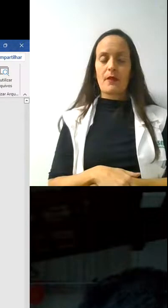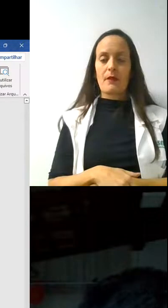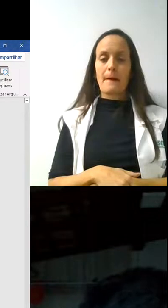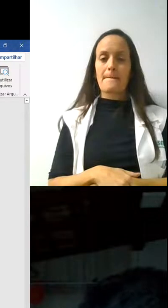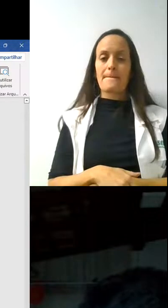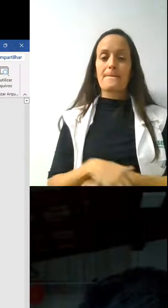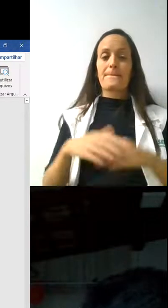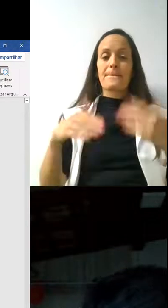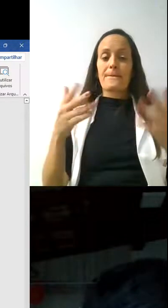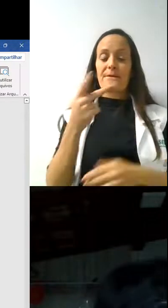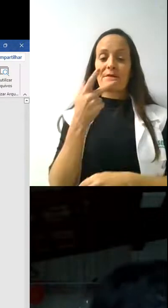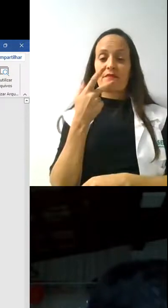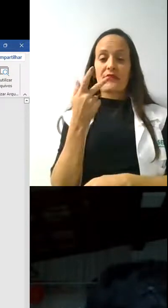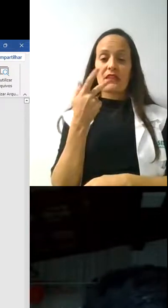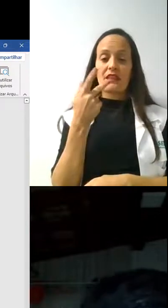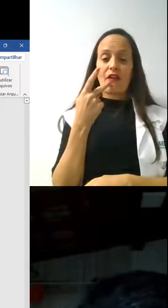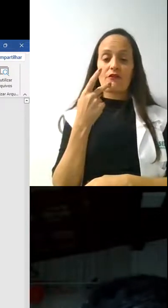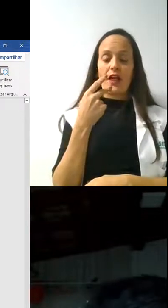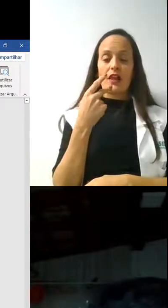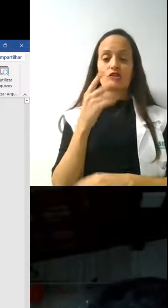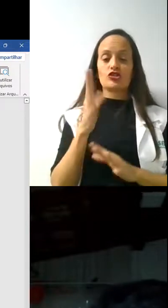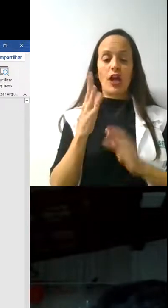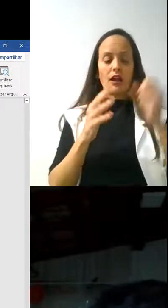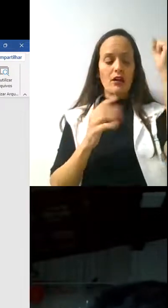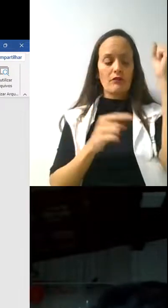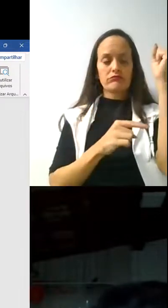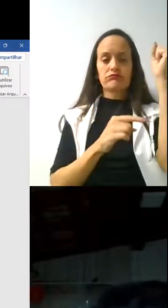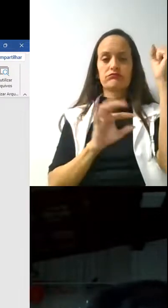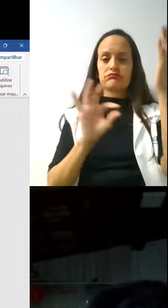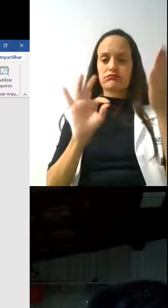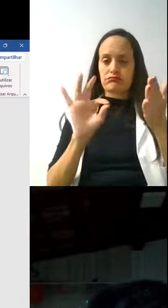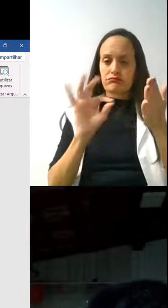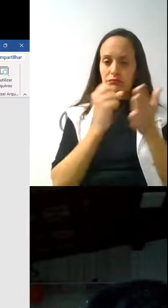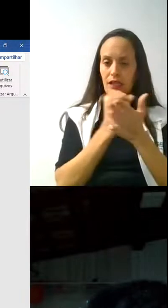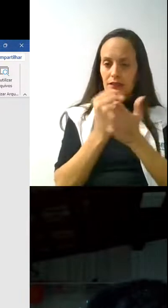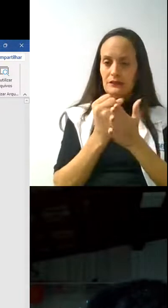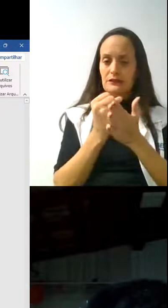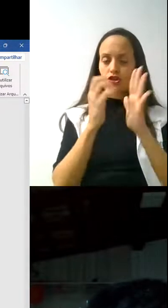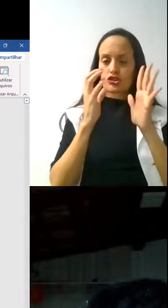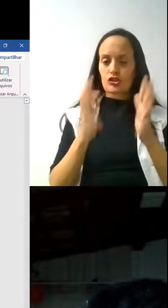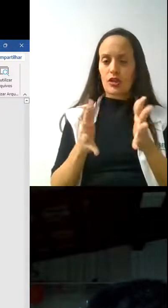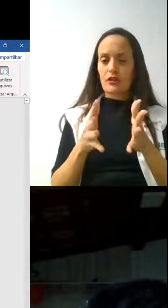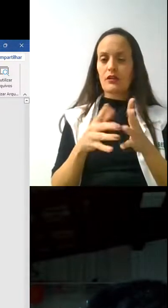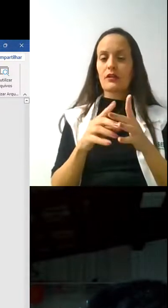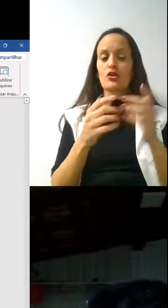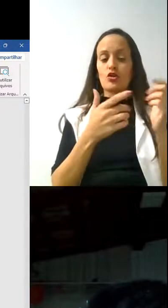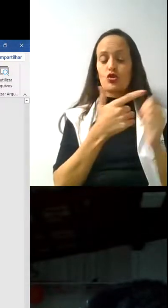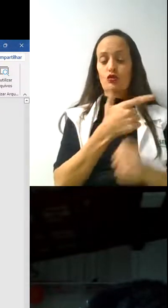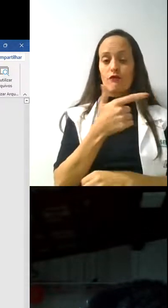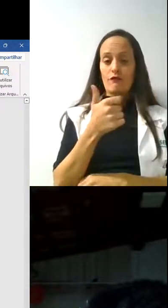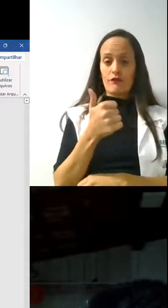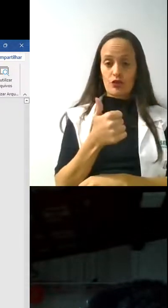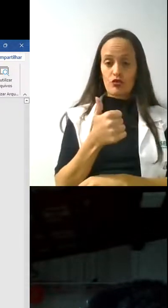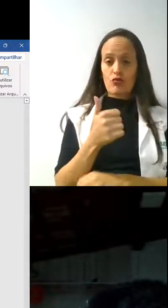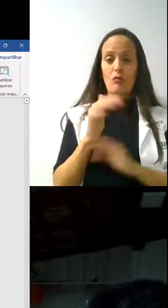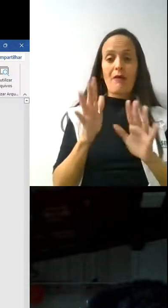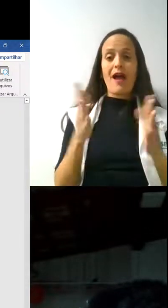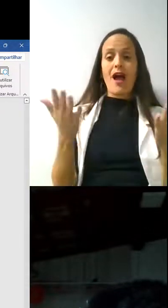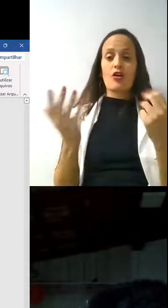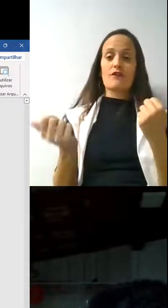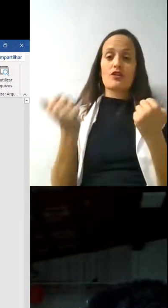Então, retirar o poste cadastrado, que no caso é qual? 21. E instalar qual?